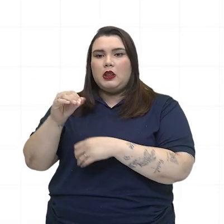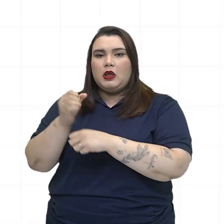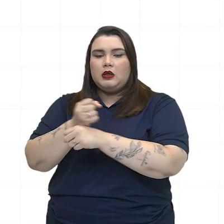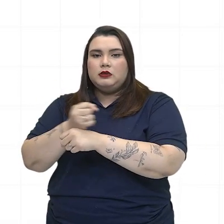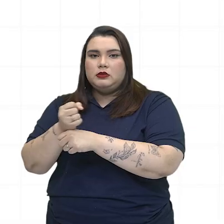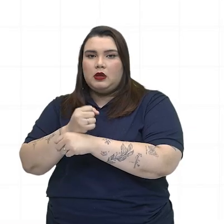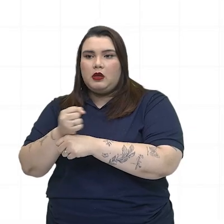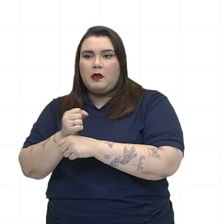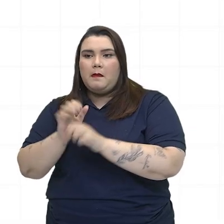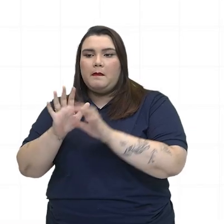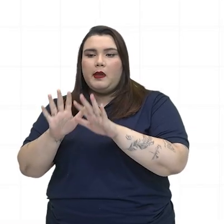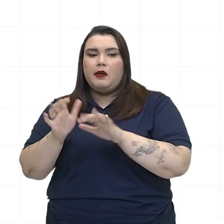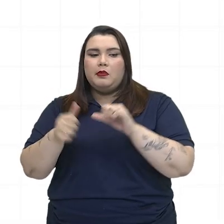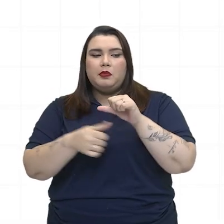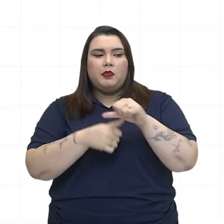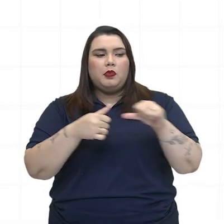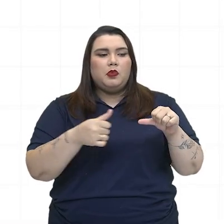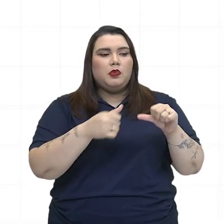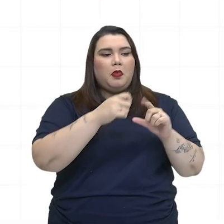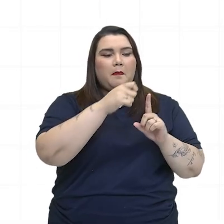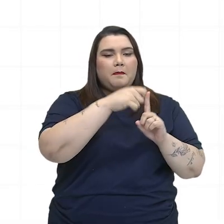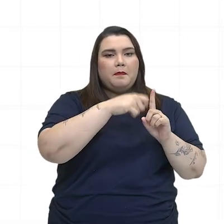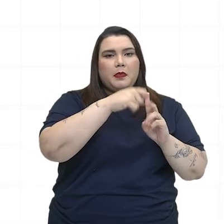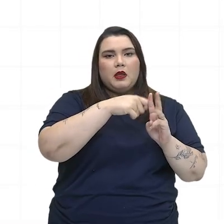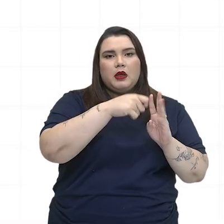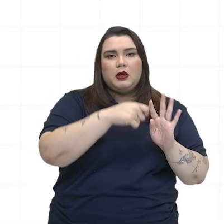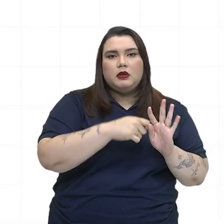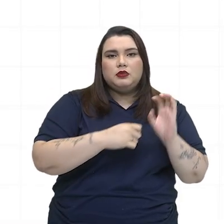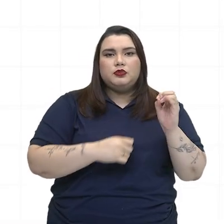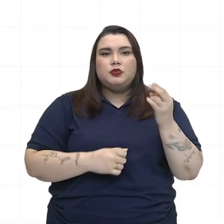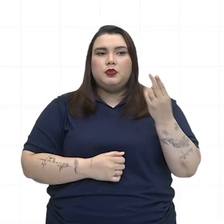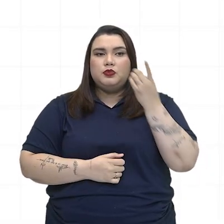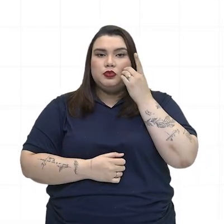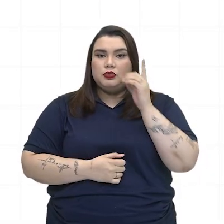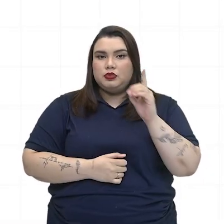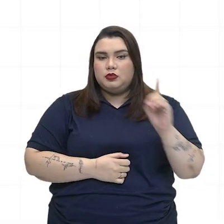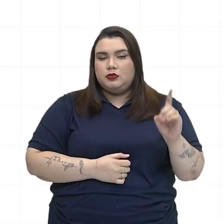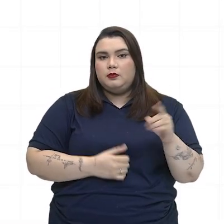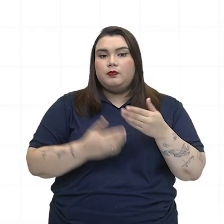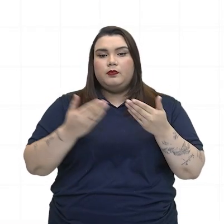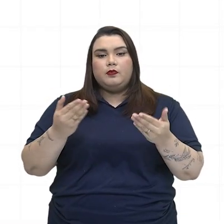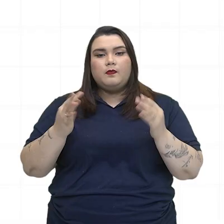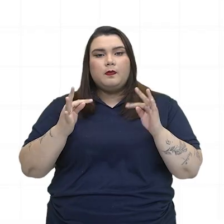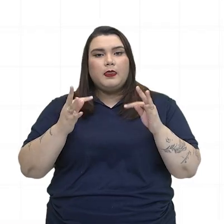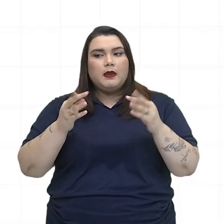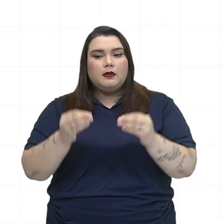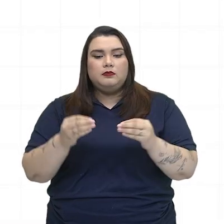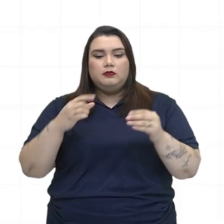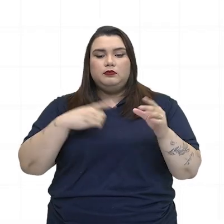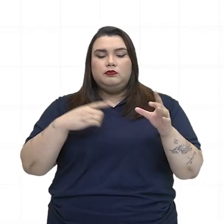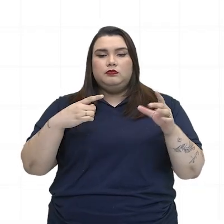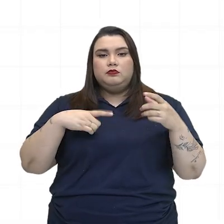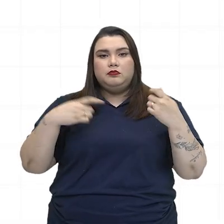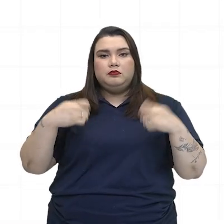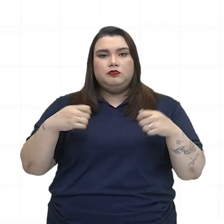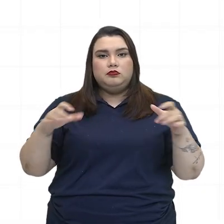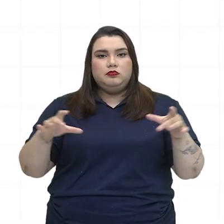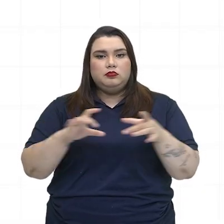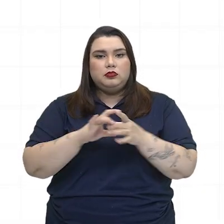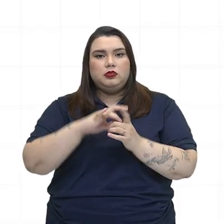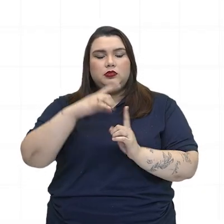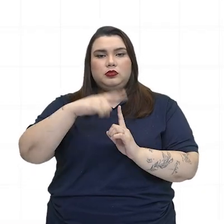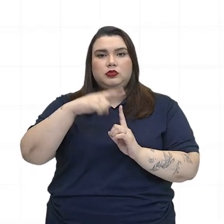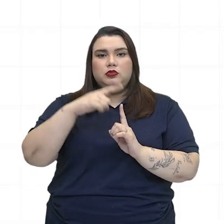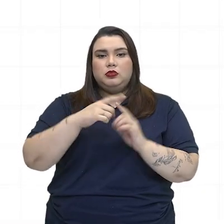ao estudo em dias, semestres, meses. Então, todos eles devem, né, estar dentro do mesmo